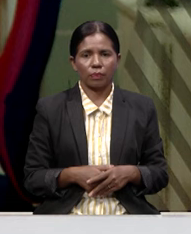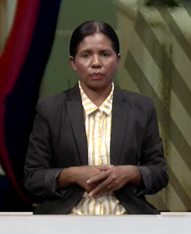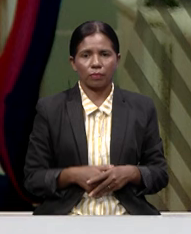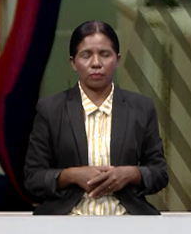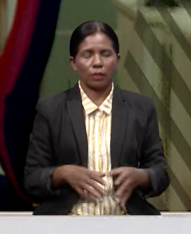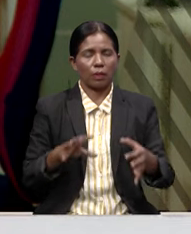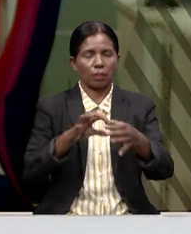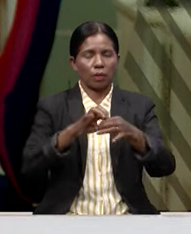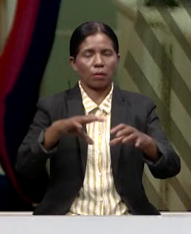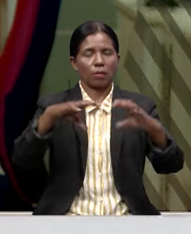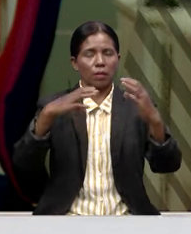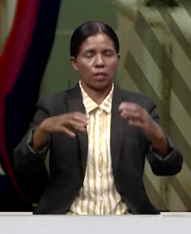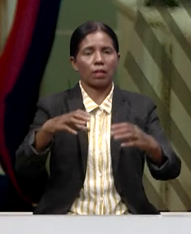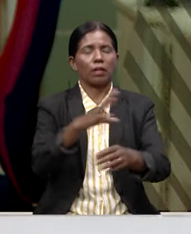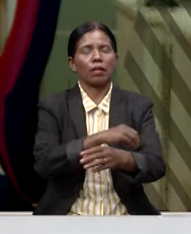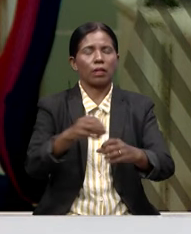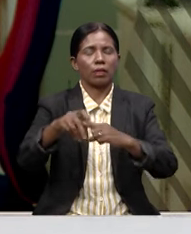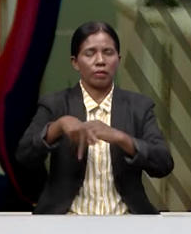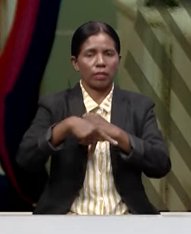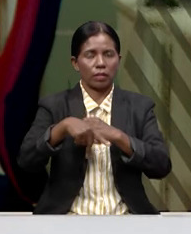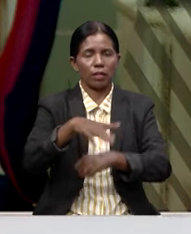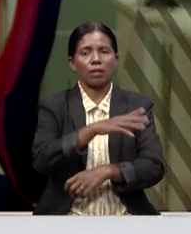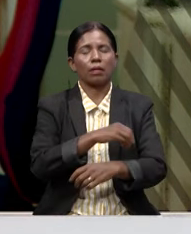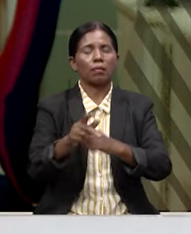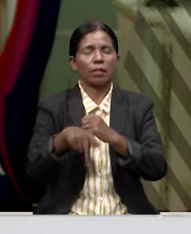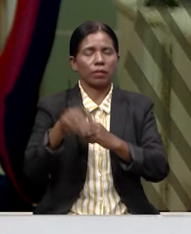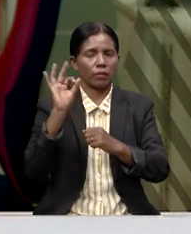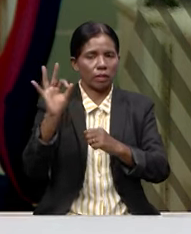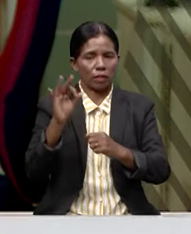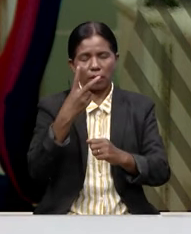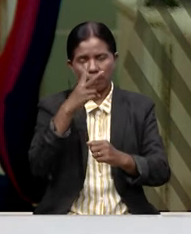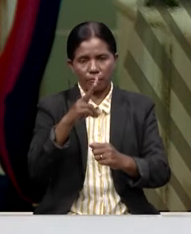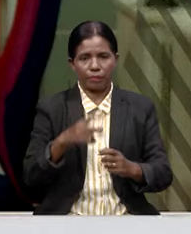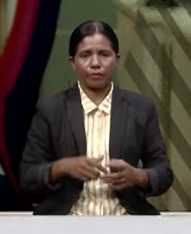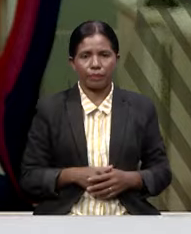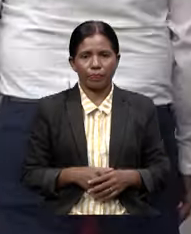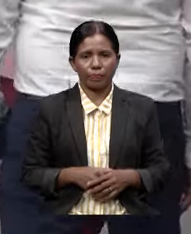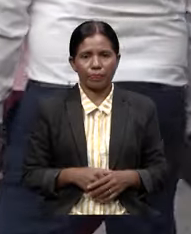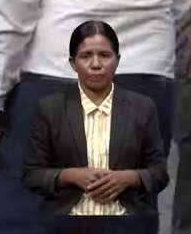membro do Comitê Central Fretilin, presta homenagem ao saudoso Moukalo.